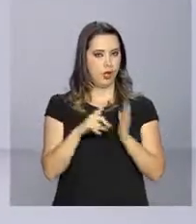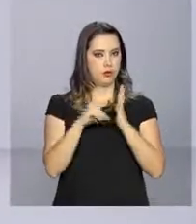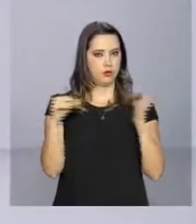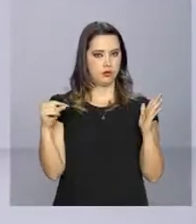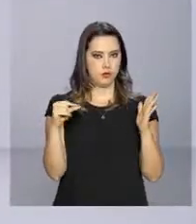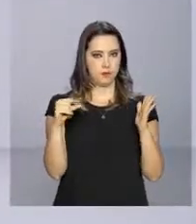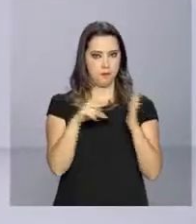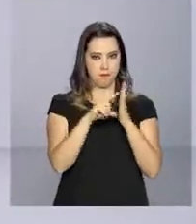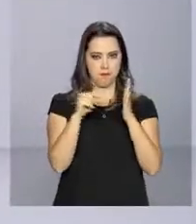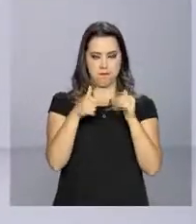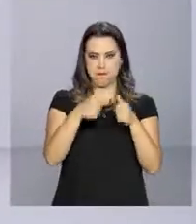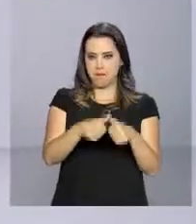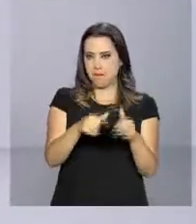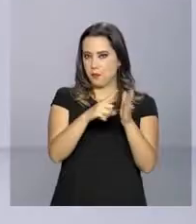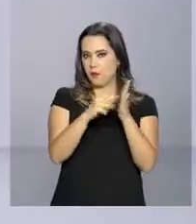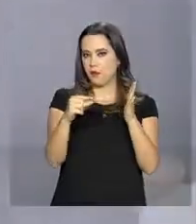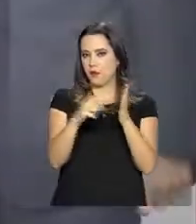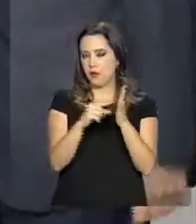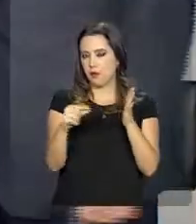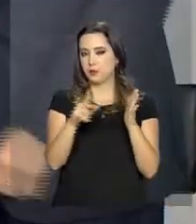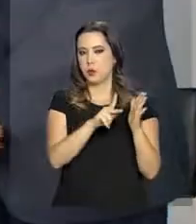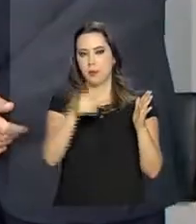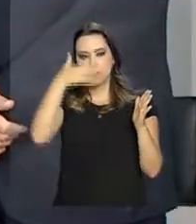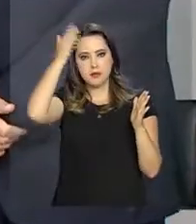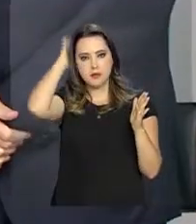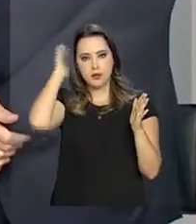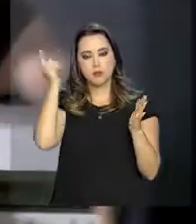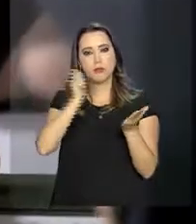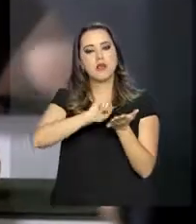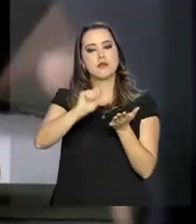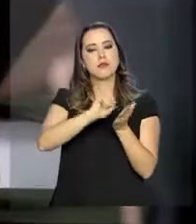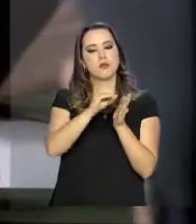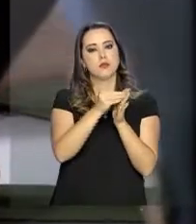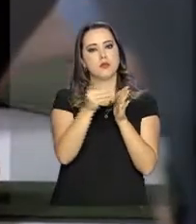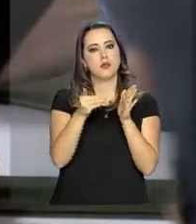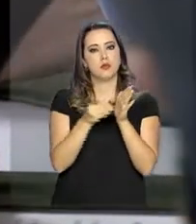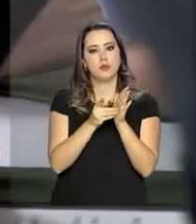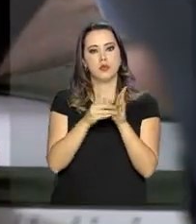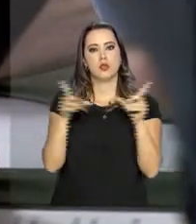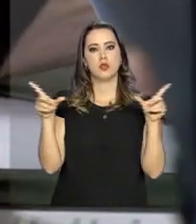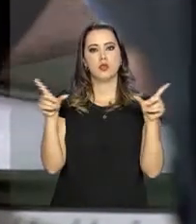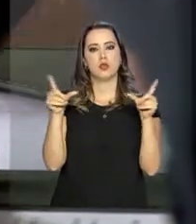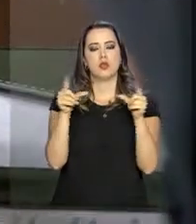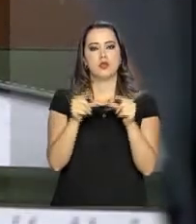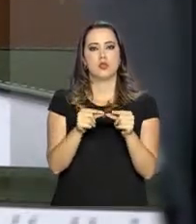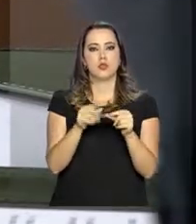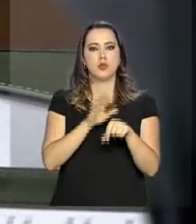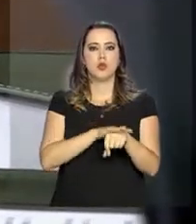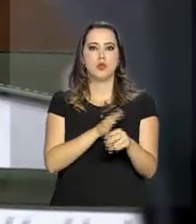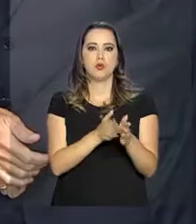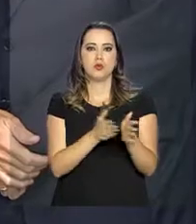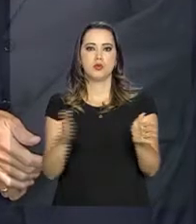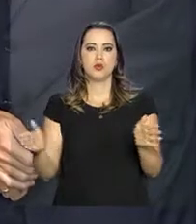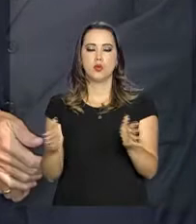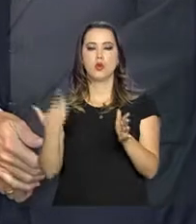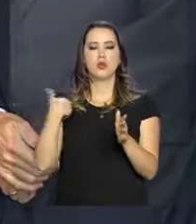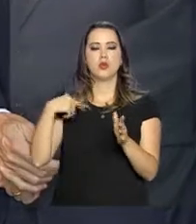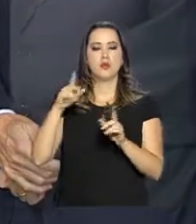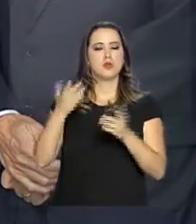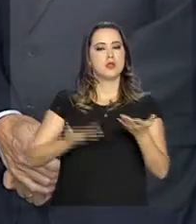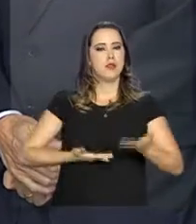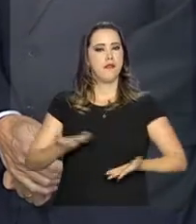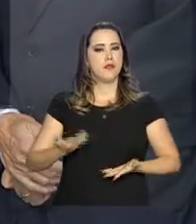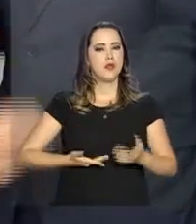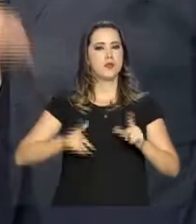o presidente michel temer assinou decreto que vai reduzir o prazo para a concessão de serviços de retransmissão de